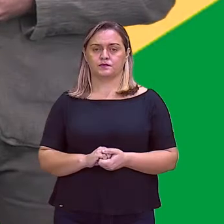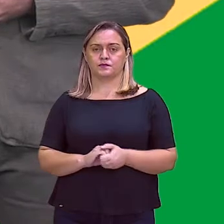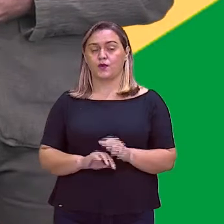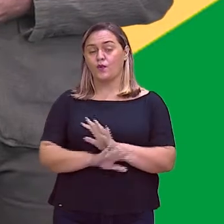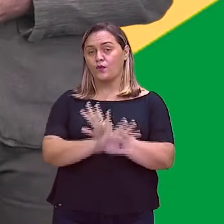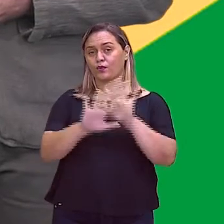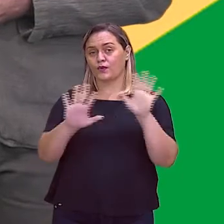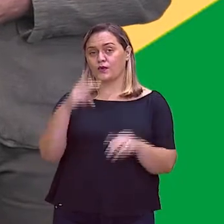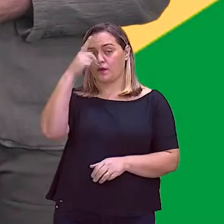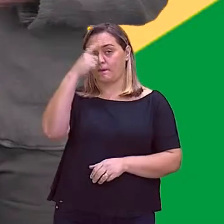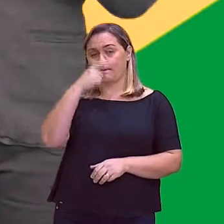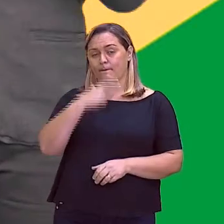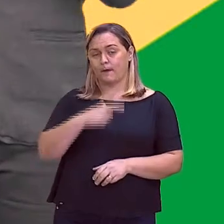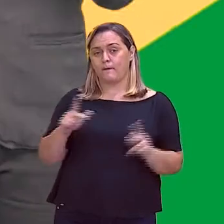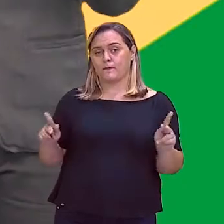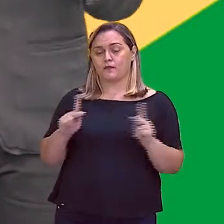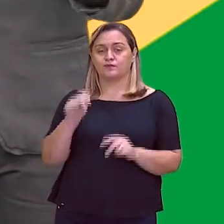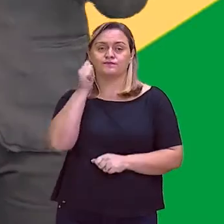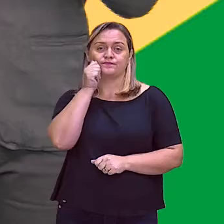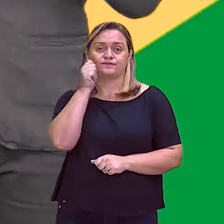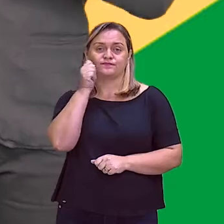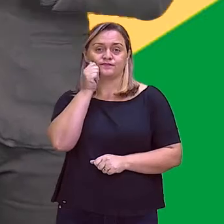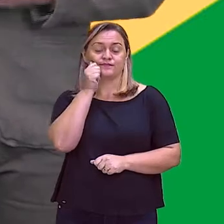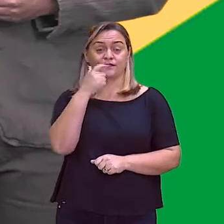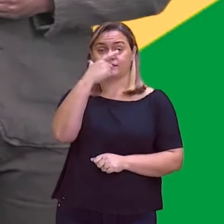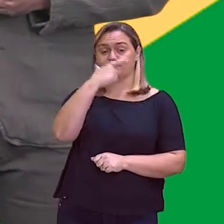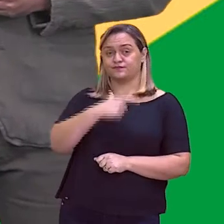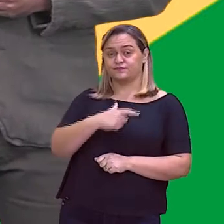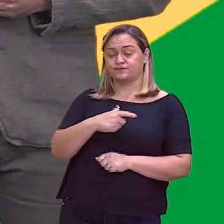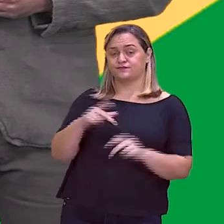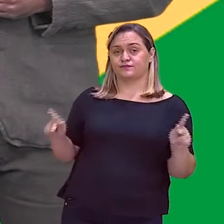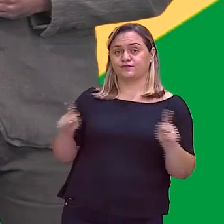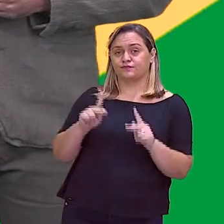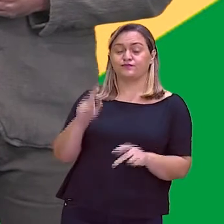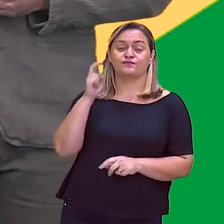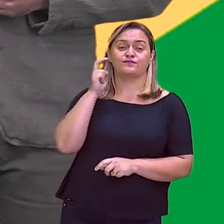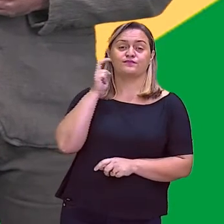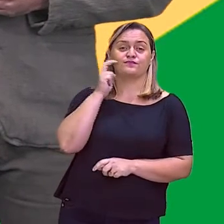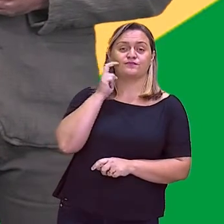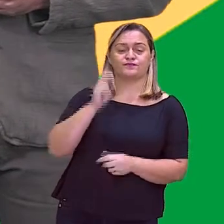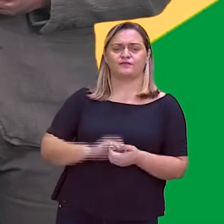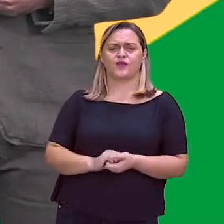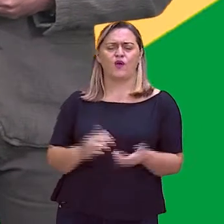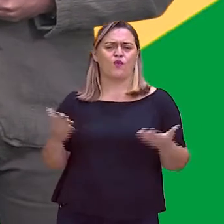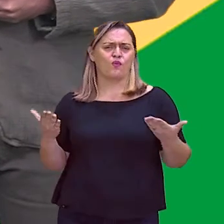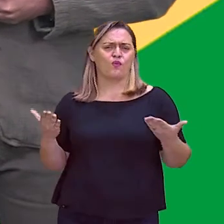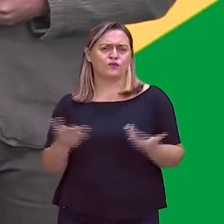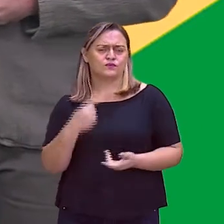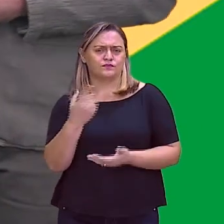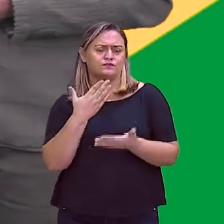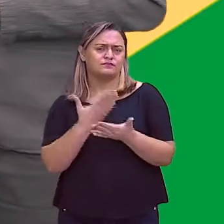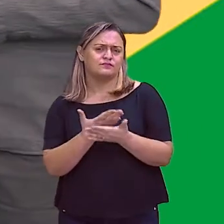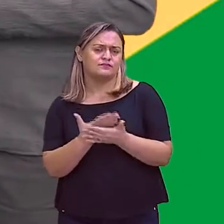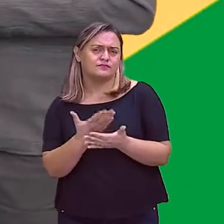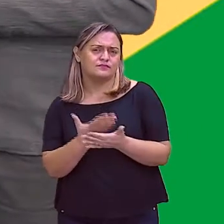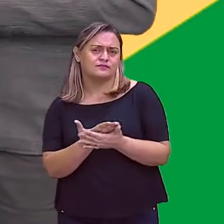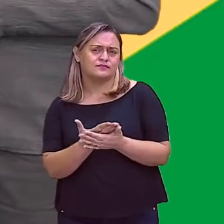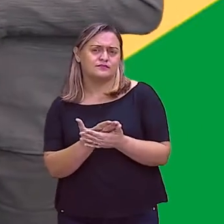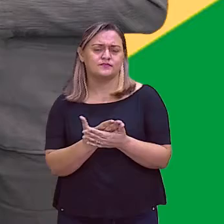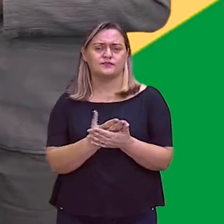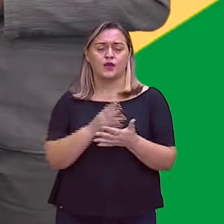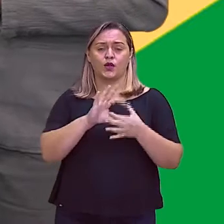Olá, sou Andresa Magalhães. E eu sou Jorge de Wellington. Hoje nós vamos falar um pouco mais sobre